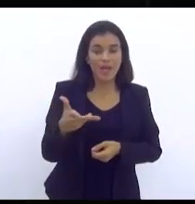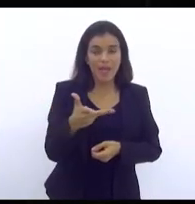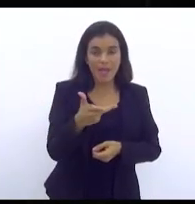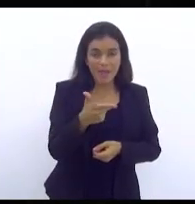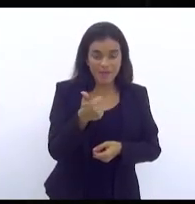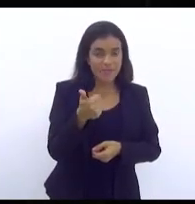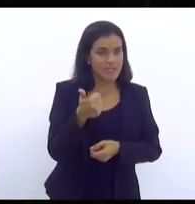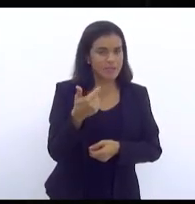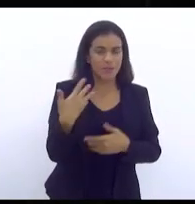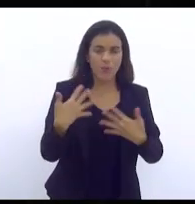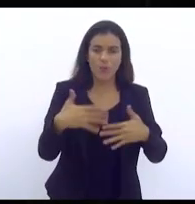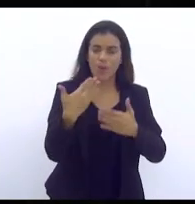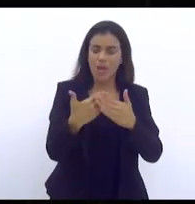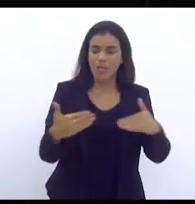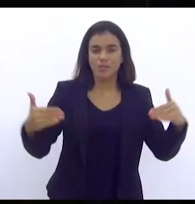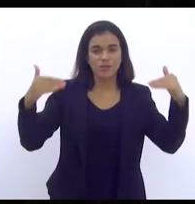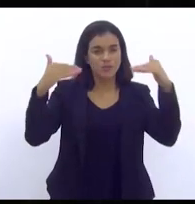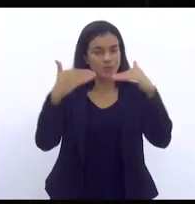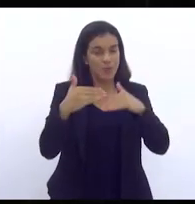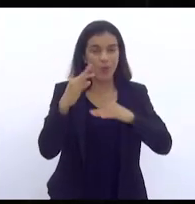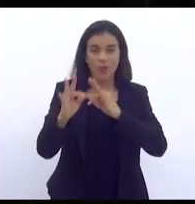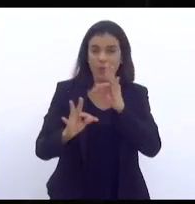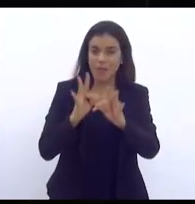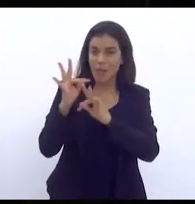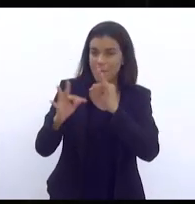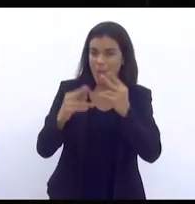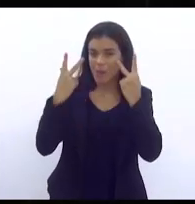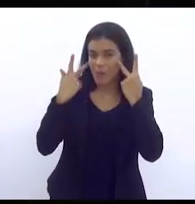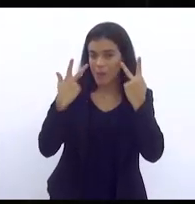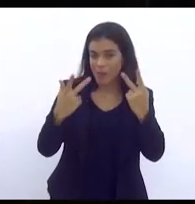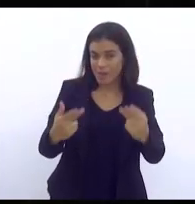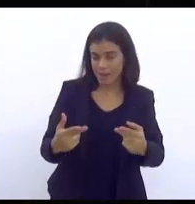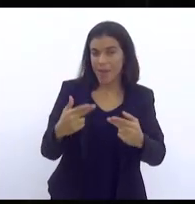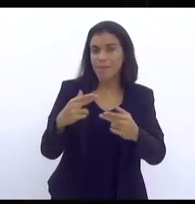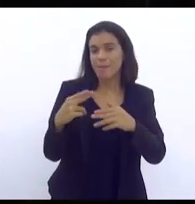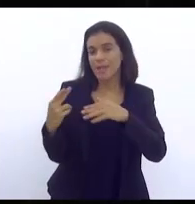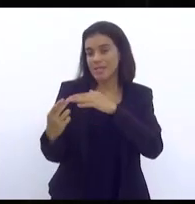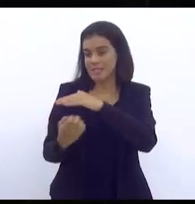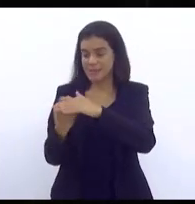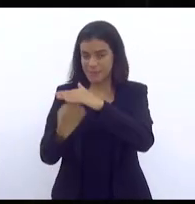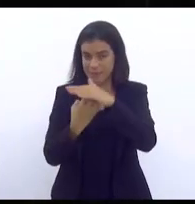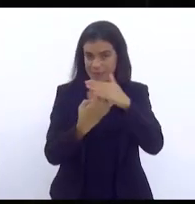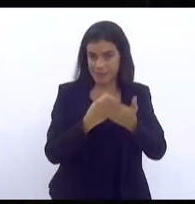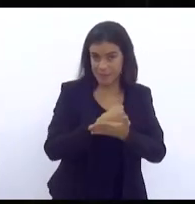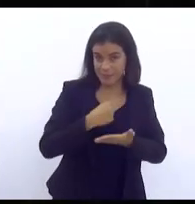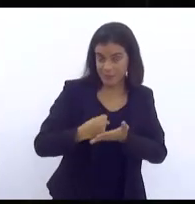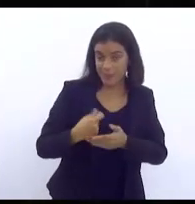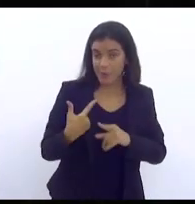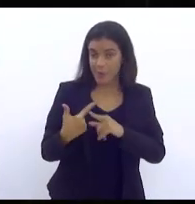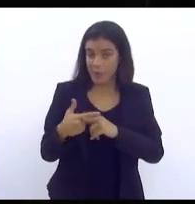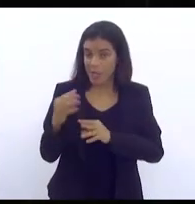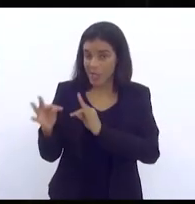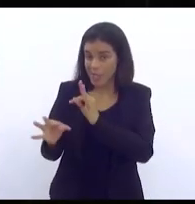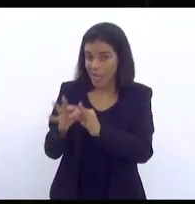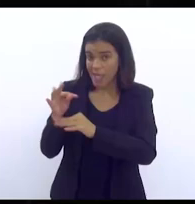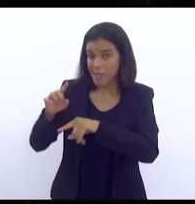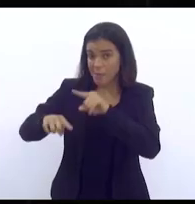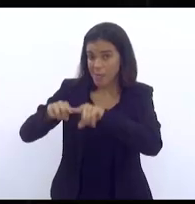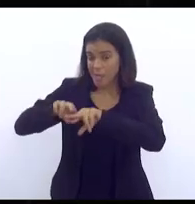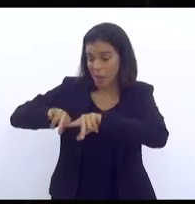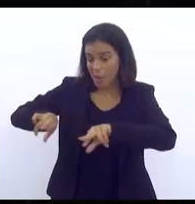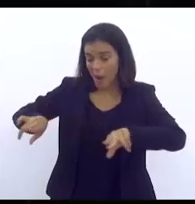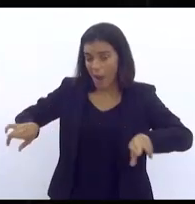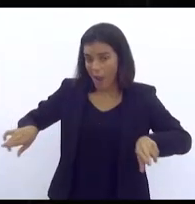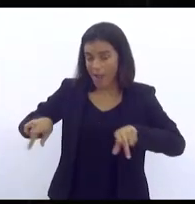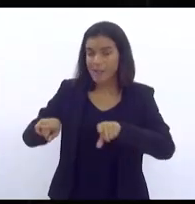infinitamente superior aos tratamentos convencionais praticados pelas concessionárias pois além de tratar matéria orgânica são